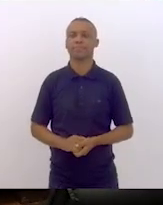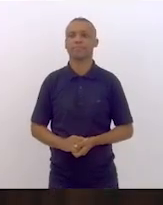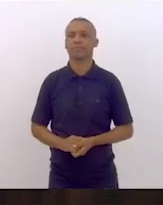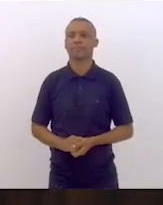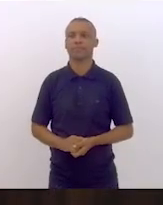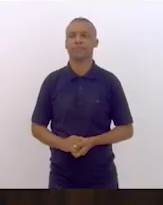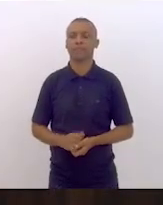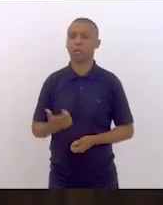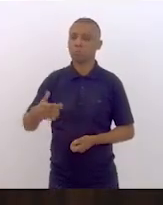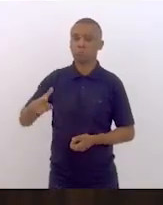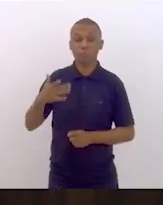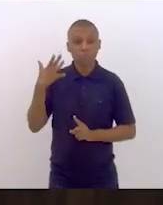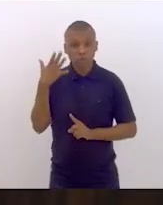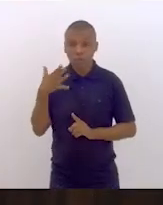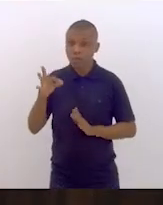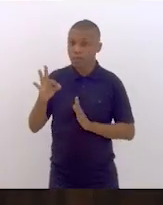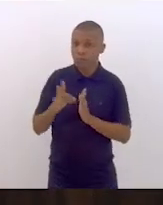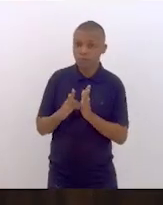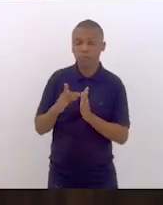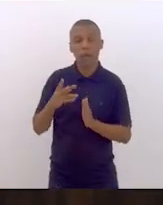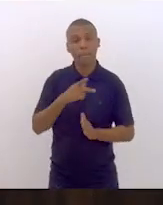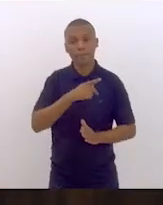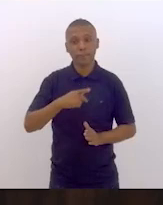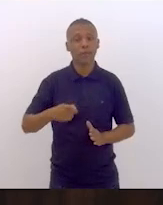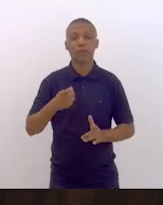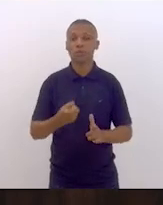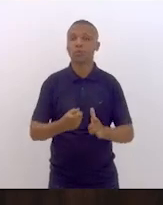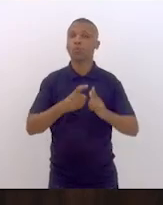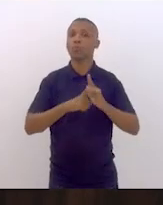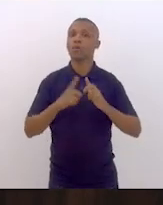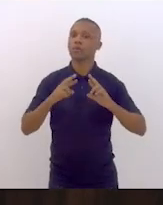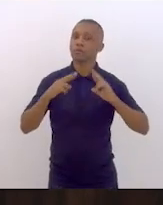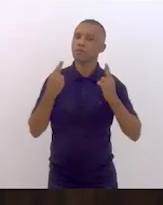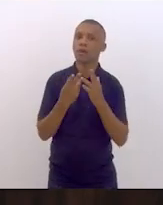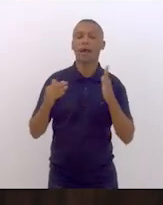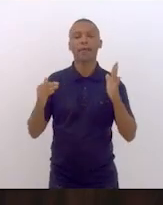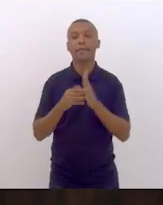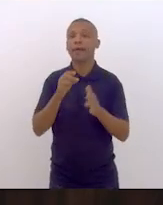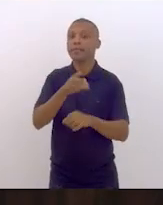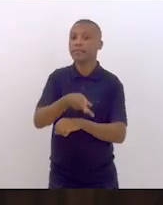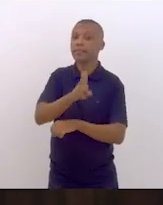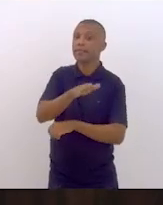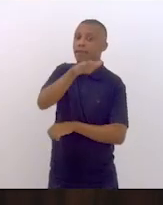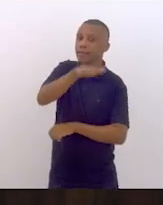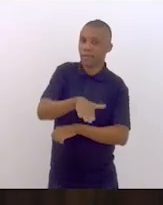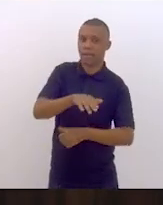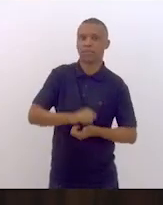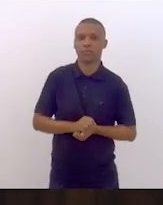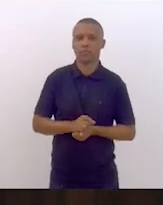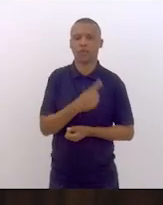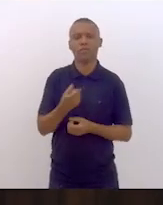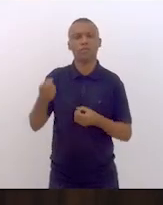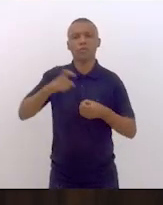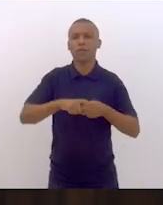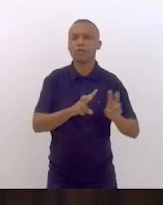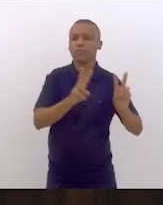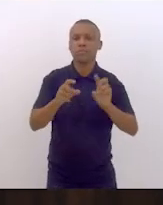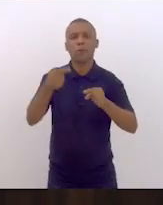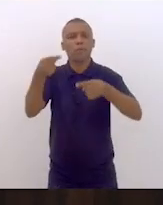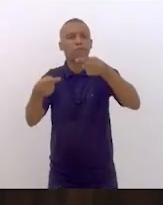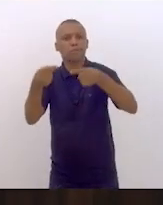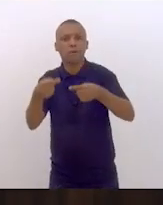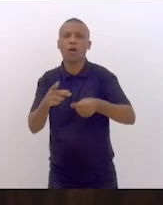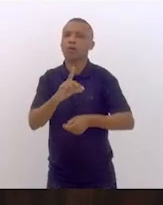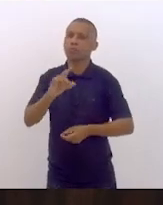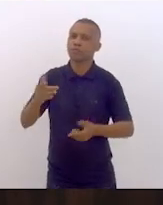não aprendo mais oradores escritos à presidência suspende a sessão até às 15 horas quando retornaremos com a